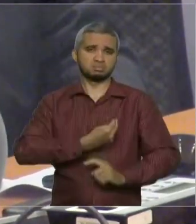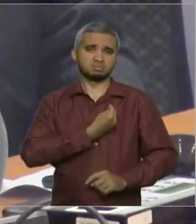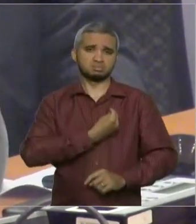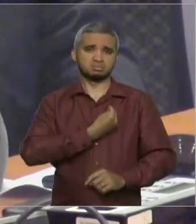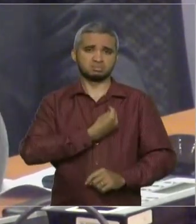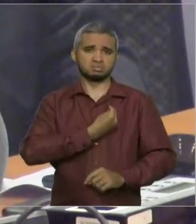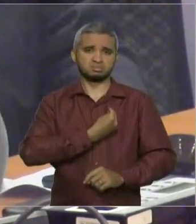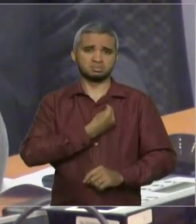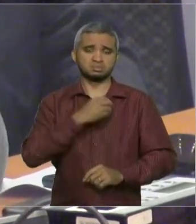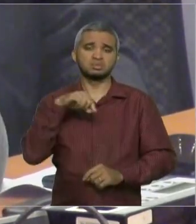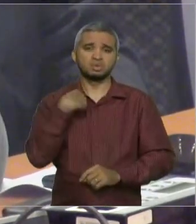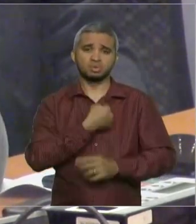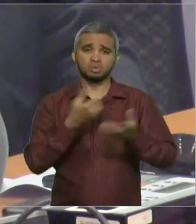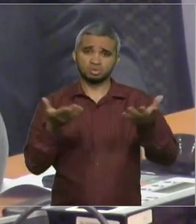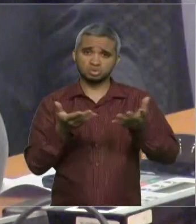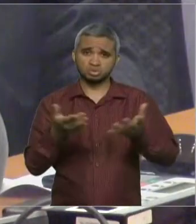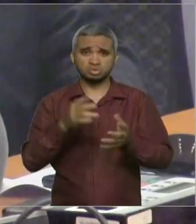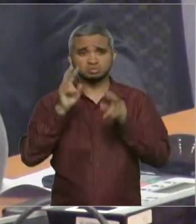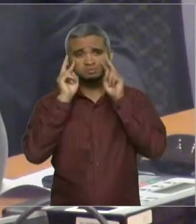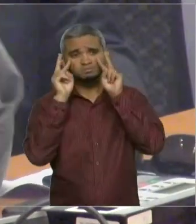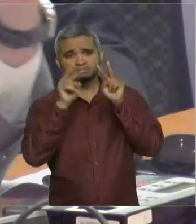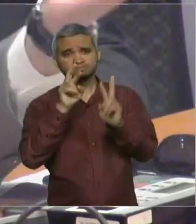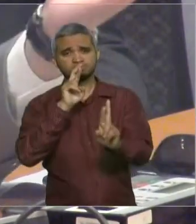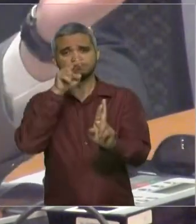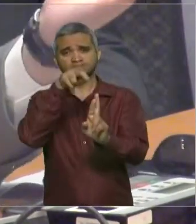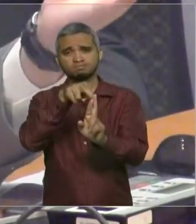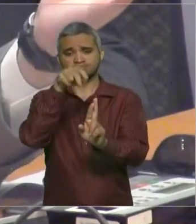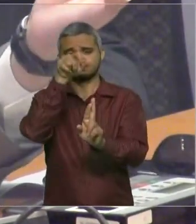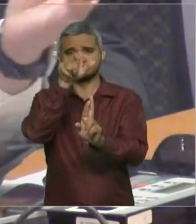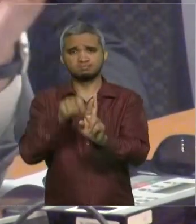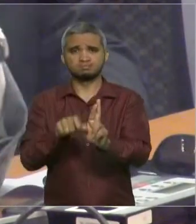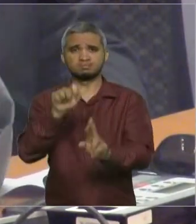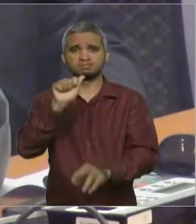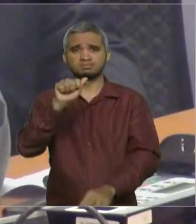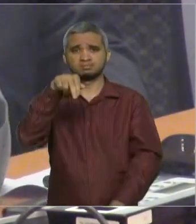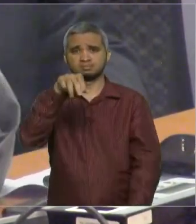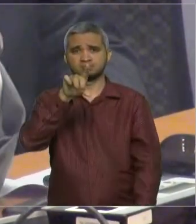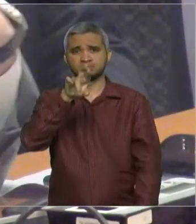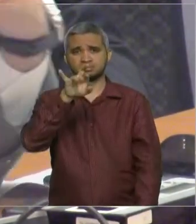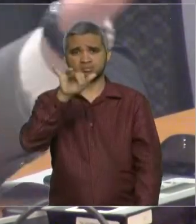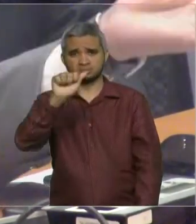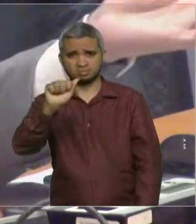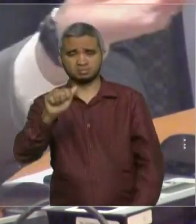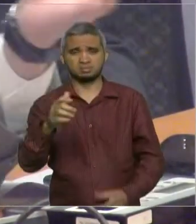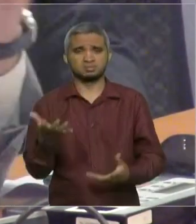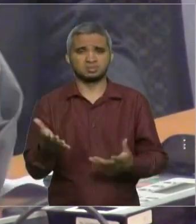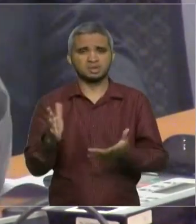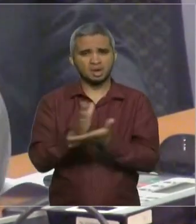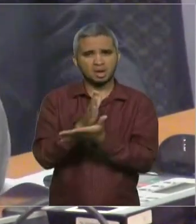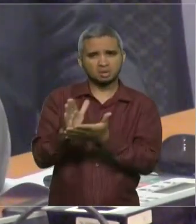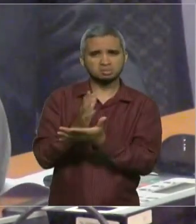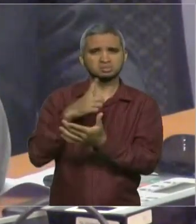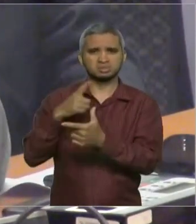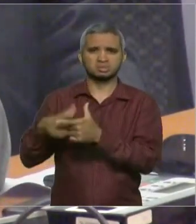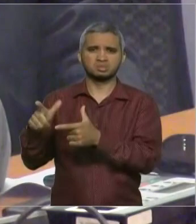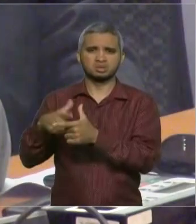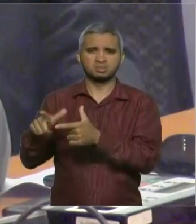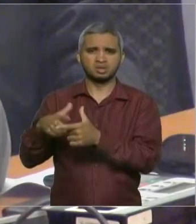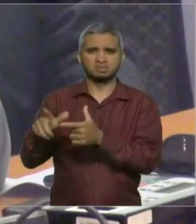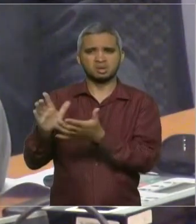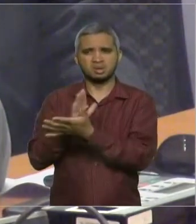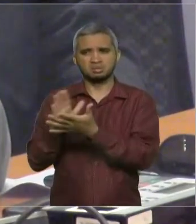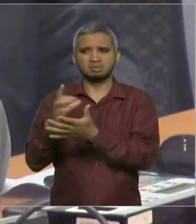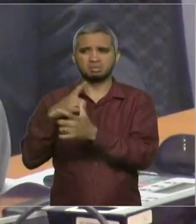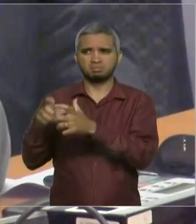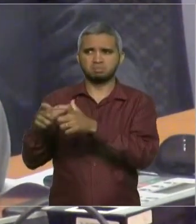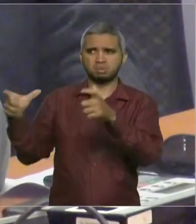vida. Às vezes, todos nós aqui temos problemas, uns mais, outros menos. Mas